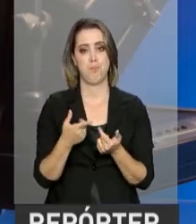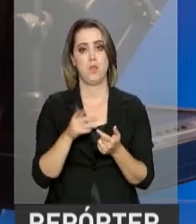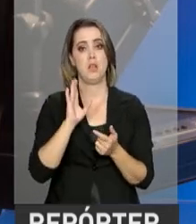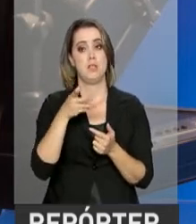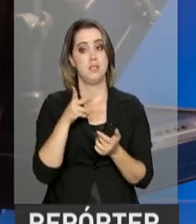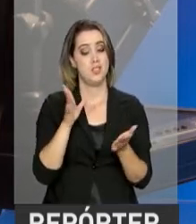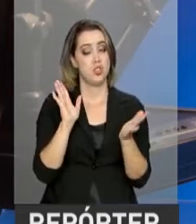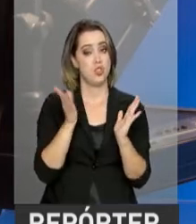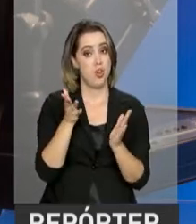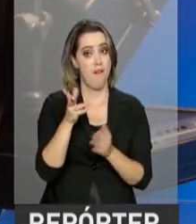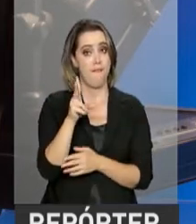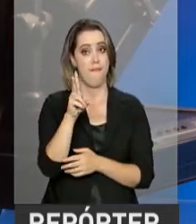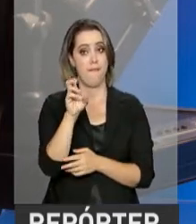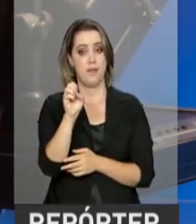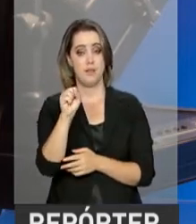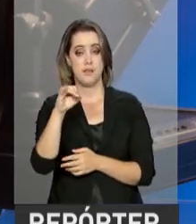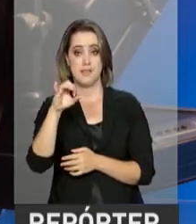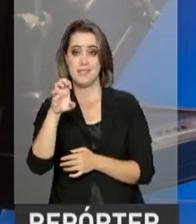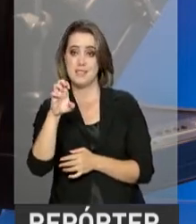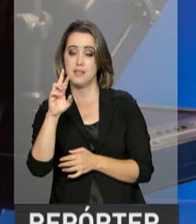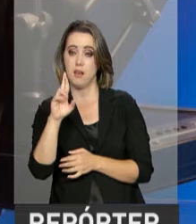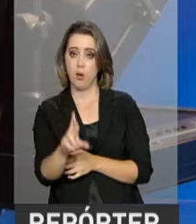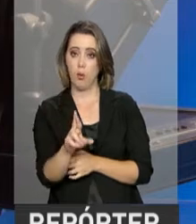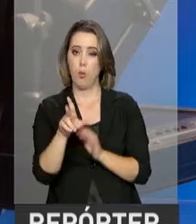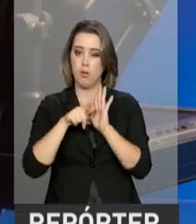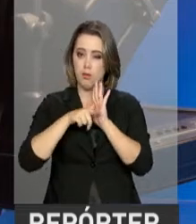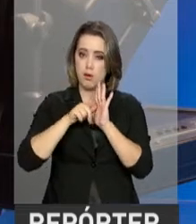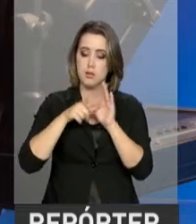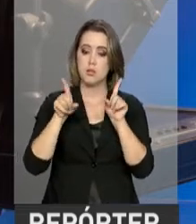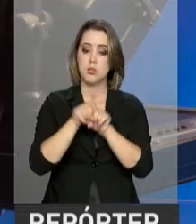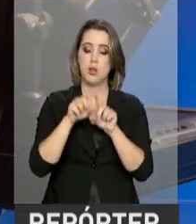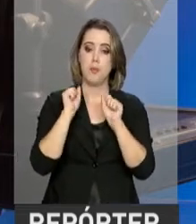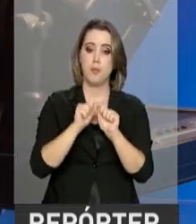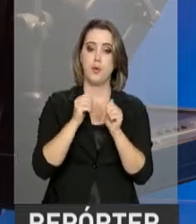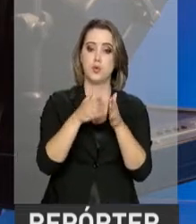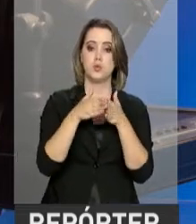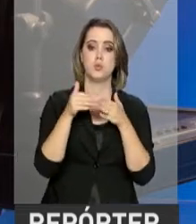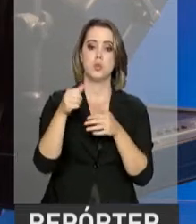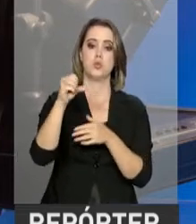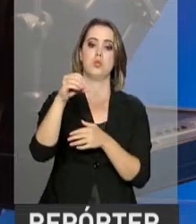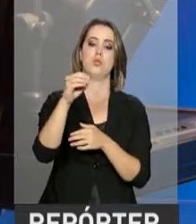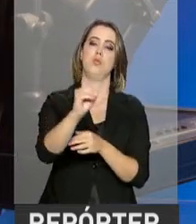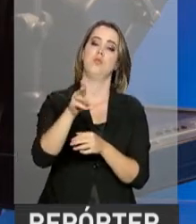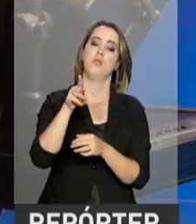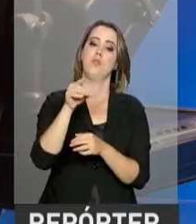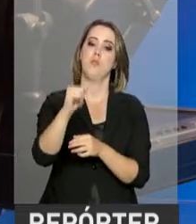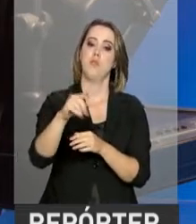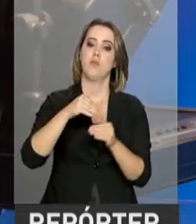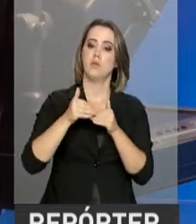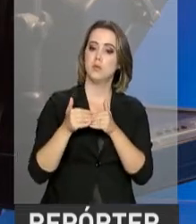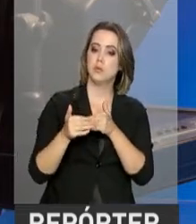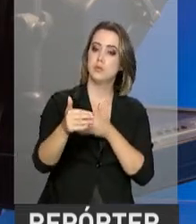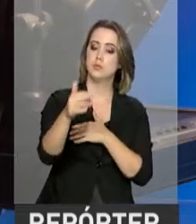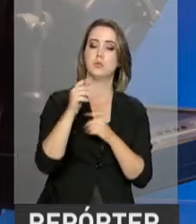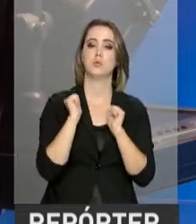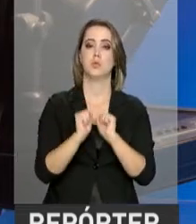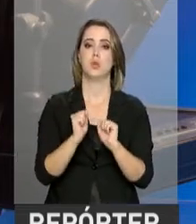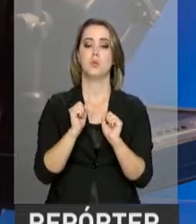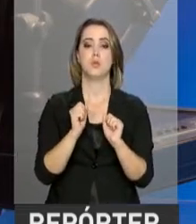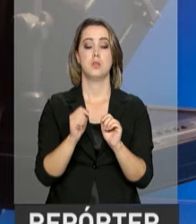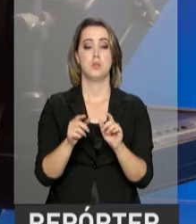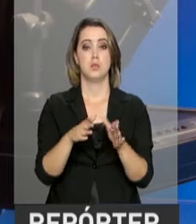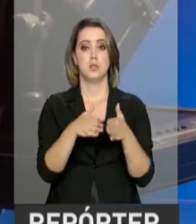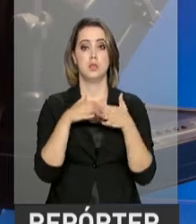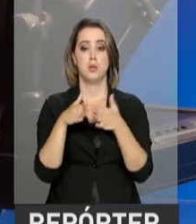já vencidas podem fazer o pedido de renovação no prazo de 90 dias da publicação da MP. O texto possibilita ainda